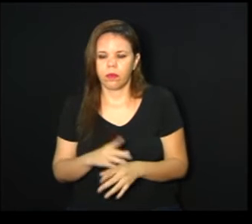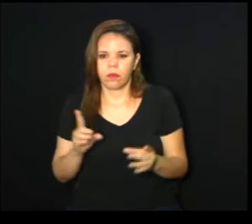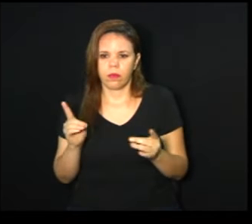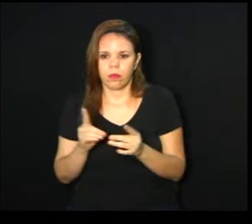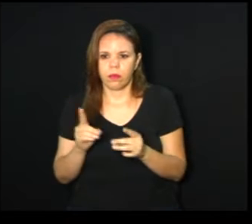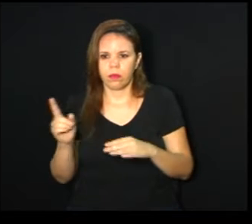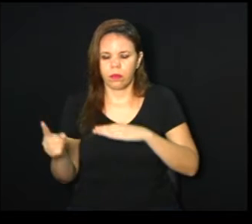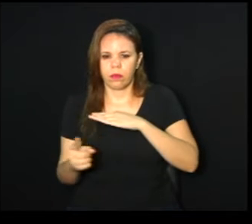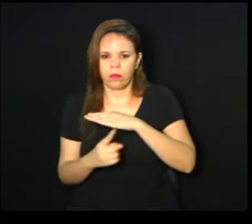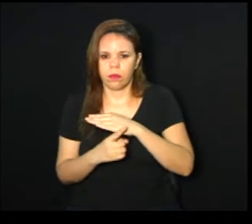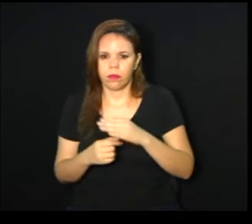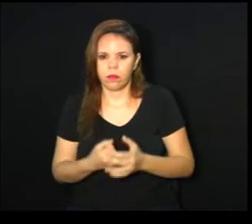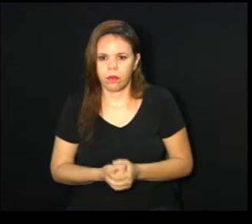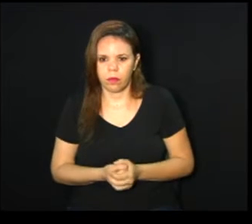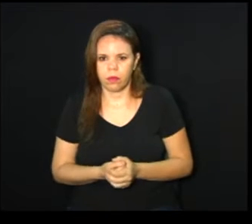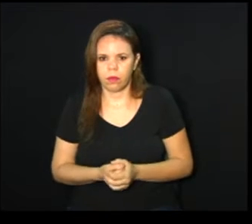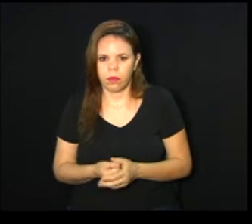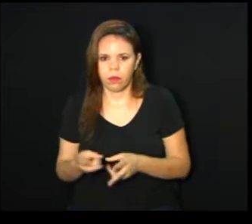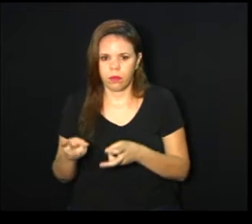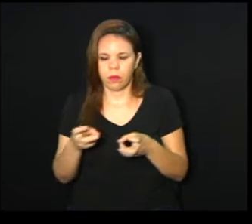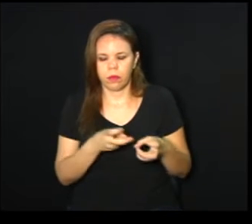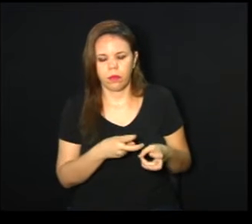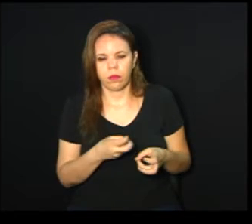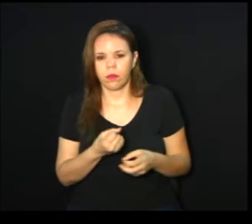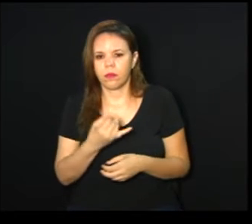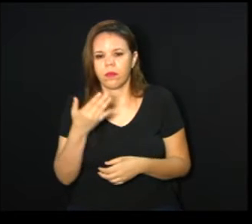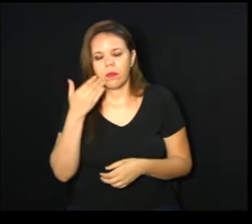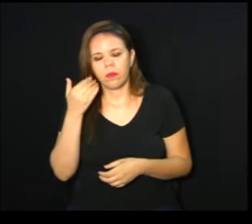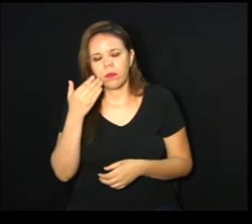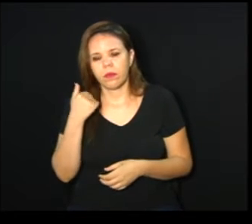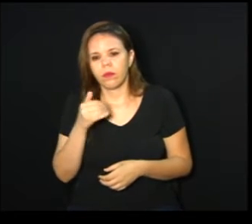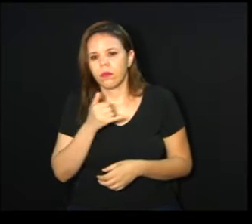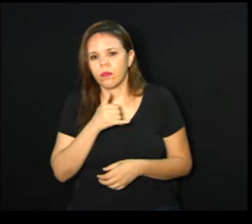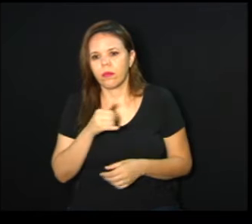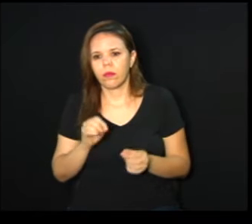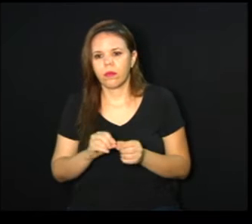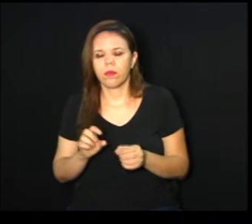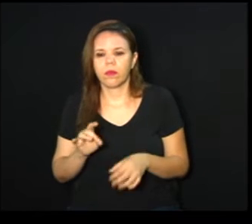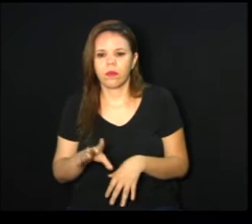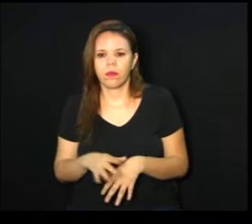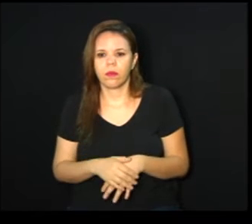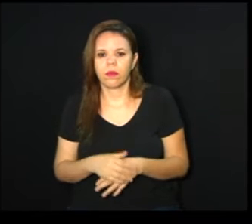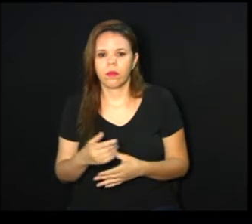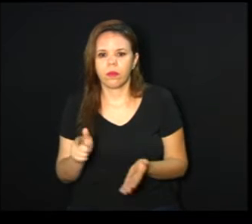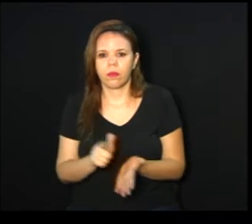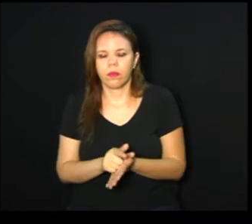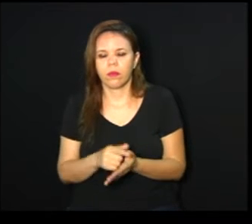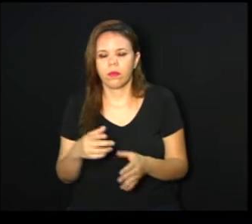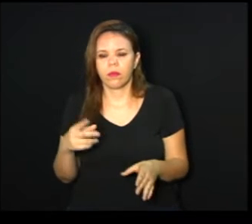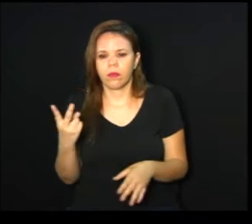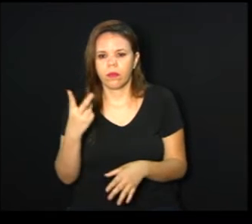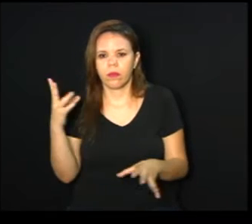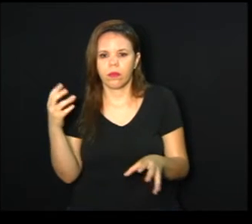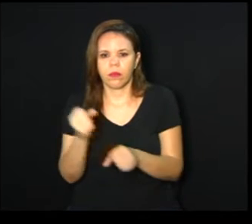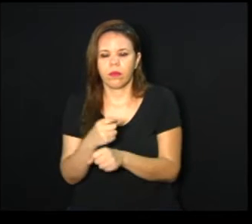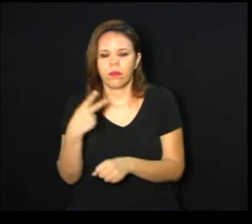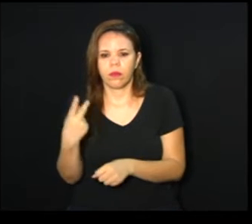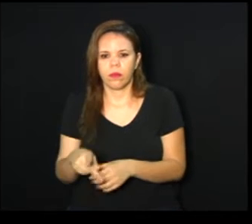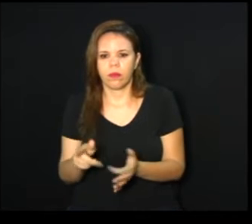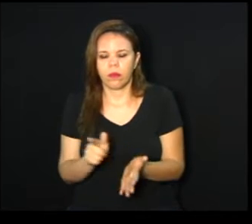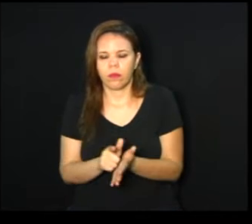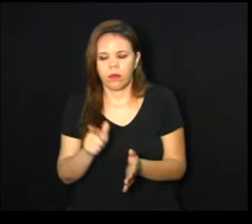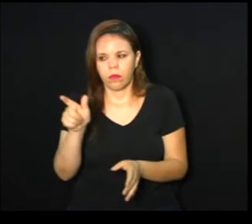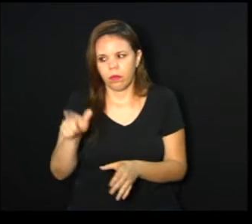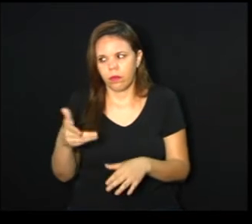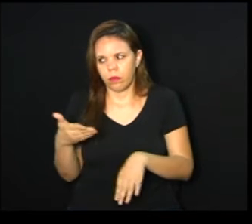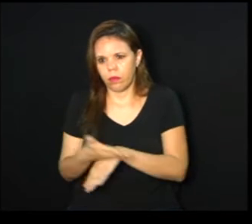do consumidor para ele enxergar o consumo de energia, não somente por uma fatura com o valor total da sua conta. Hoje o consumidor teria acesso a